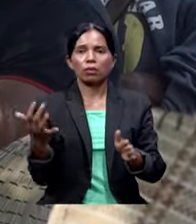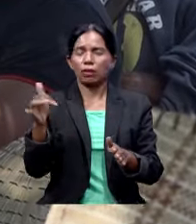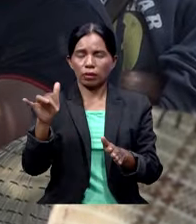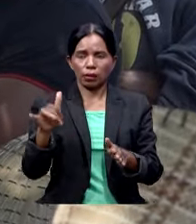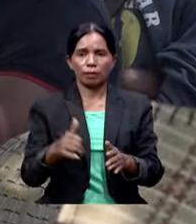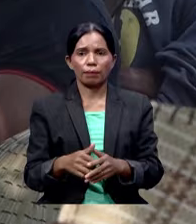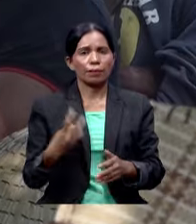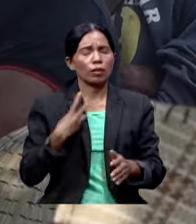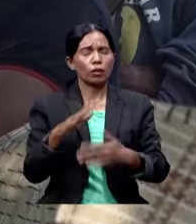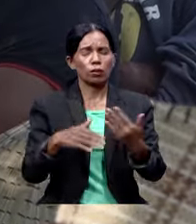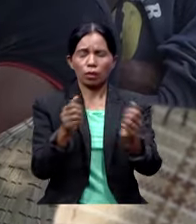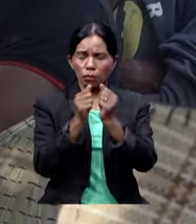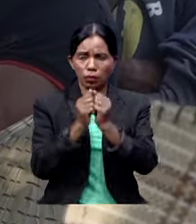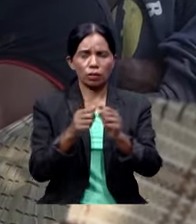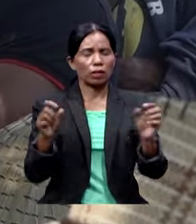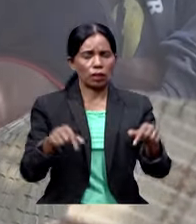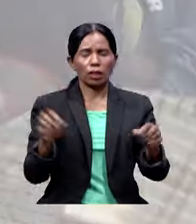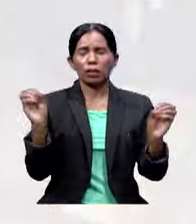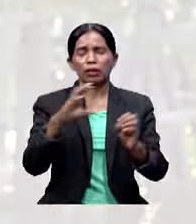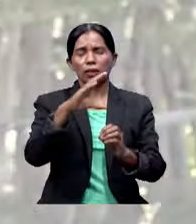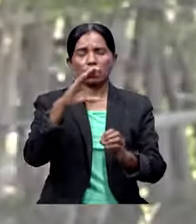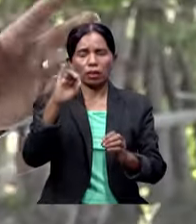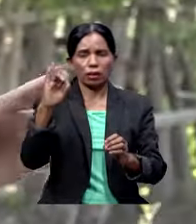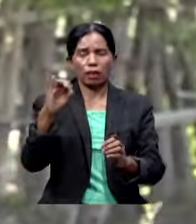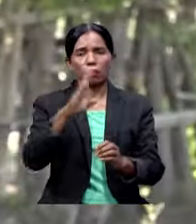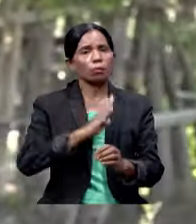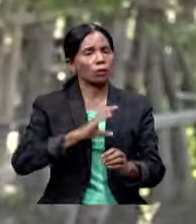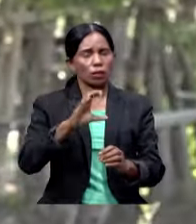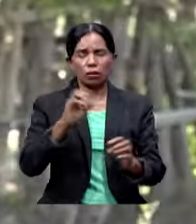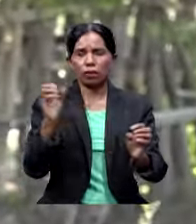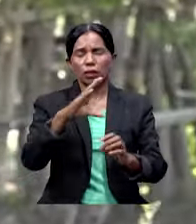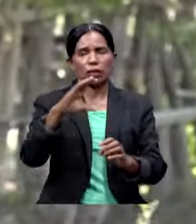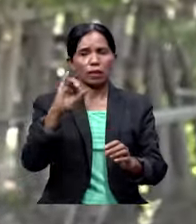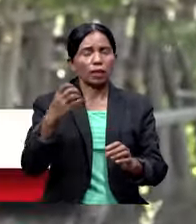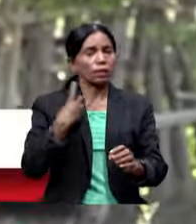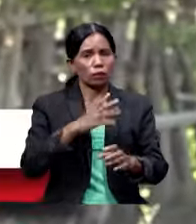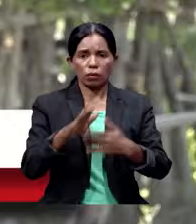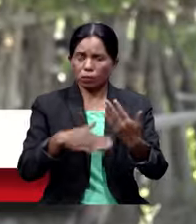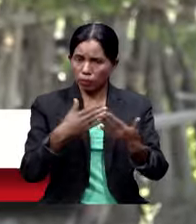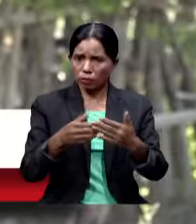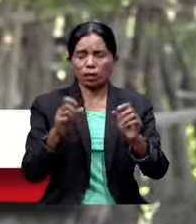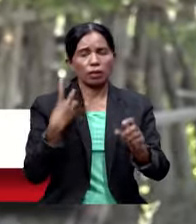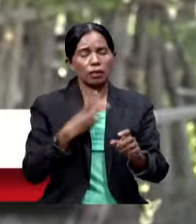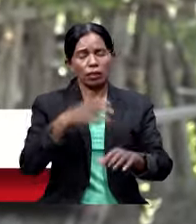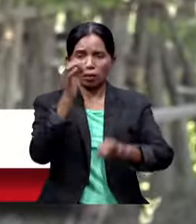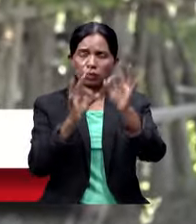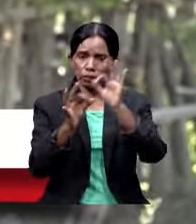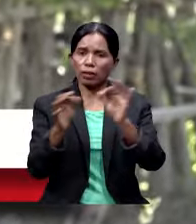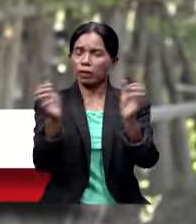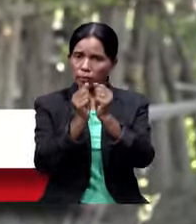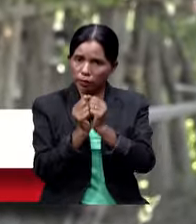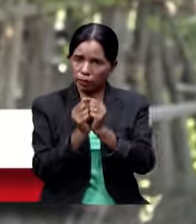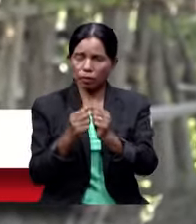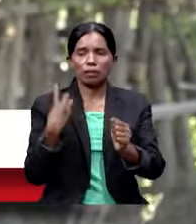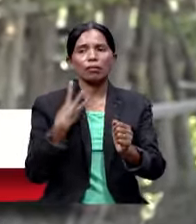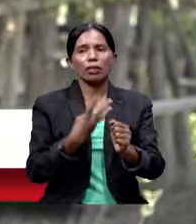cadia. E anel los CCI, los Baucau, los CCI Baucau, los C. E tá junto se tá rona malo. E tá comunica dia